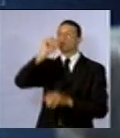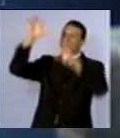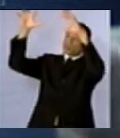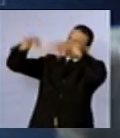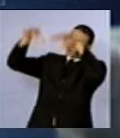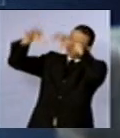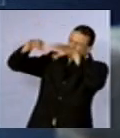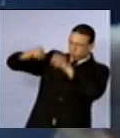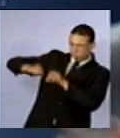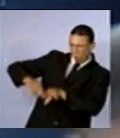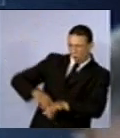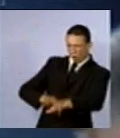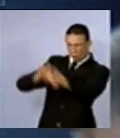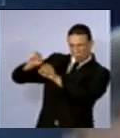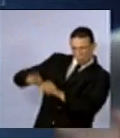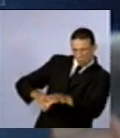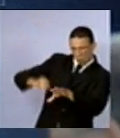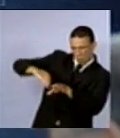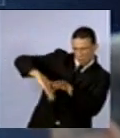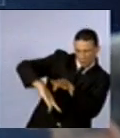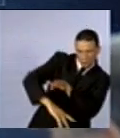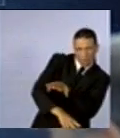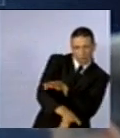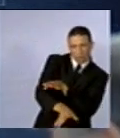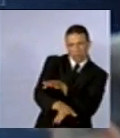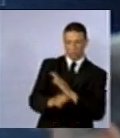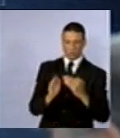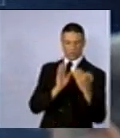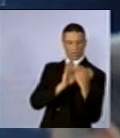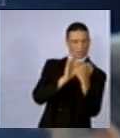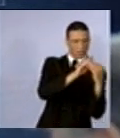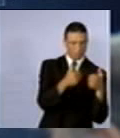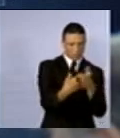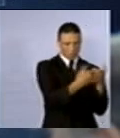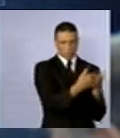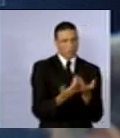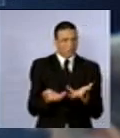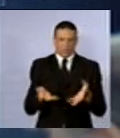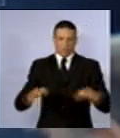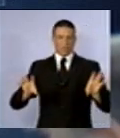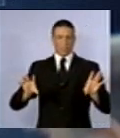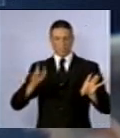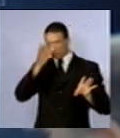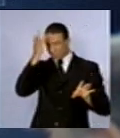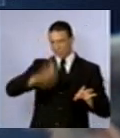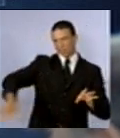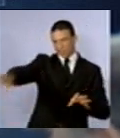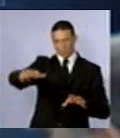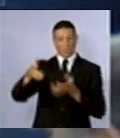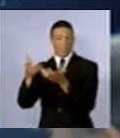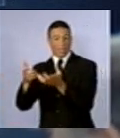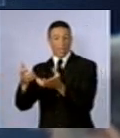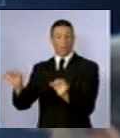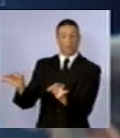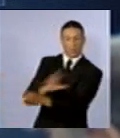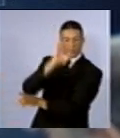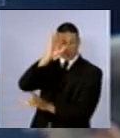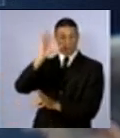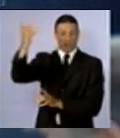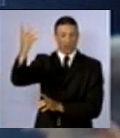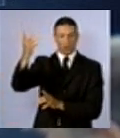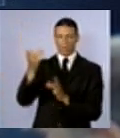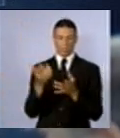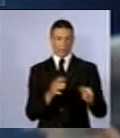das cidades, mas ninguém os quer próximo às suas casas. Então, o próprio uso e ocupação do solo urbano é um